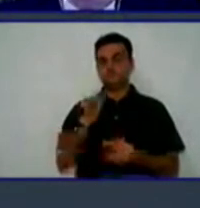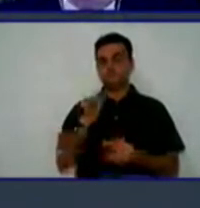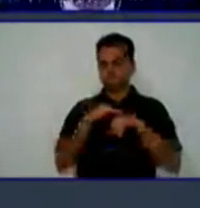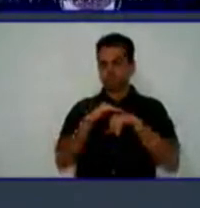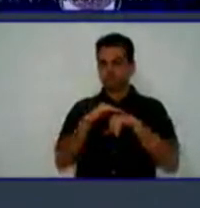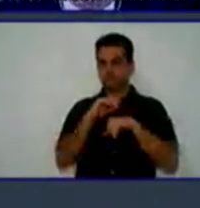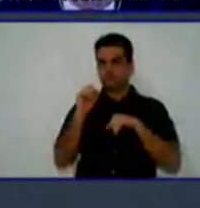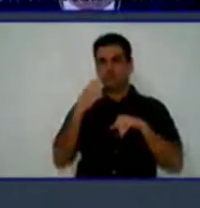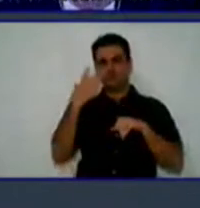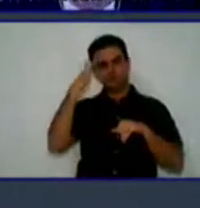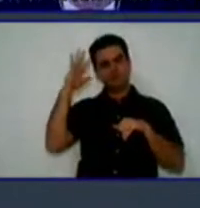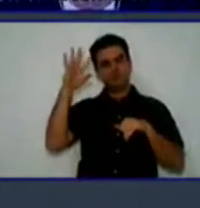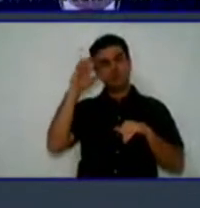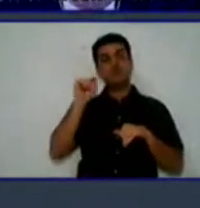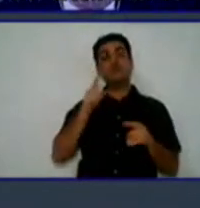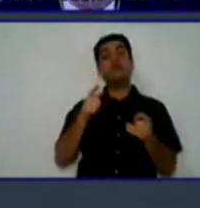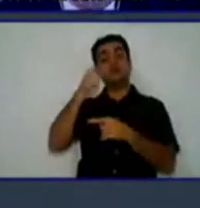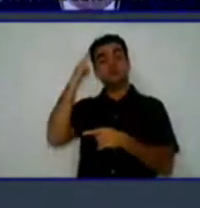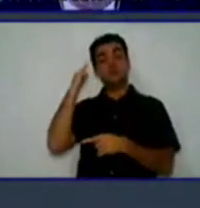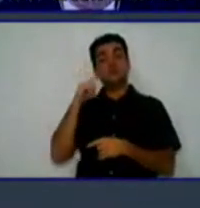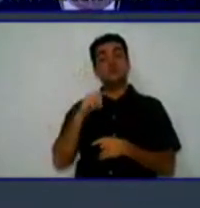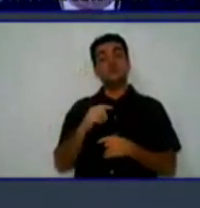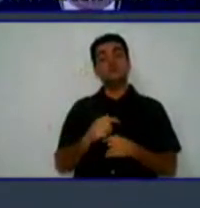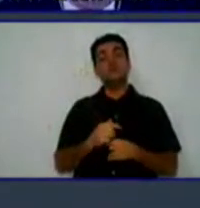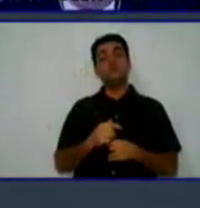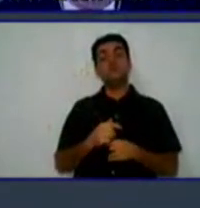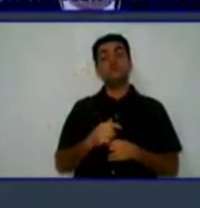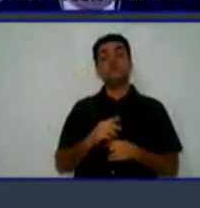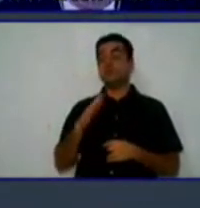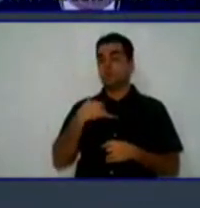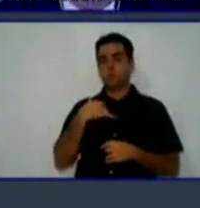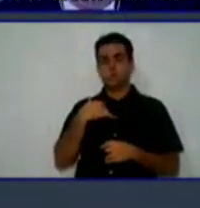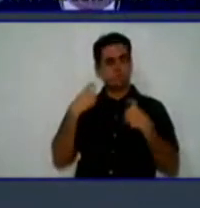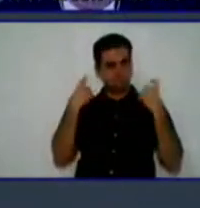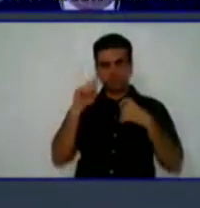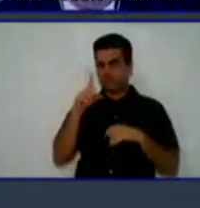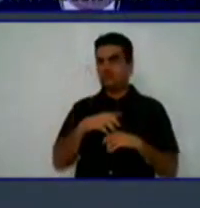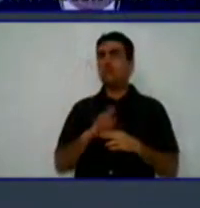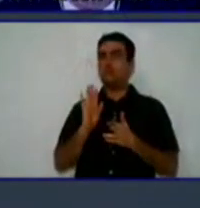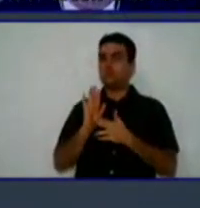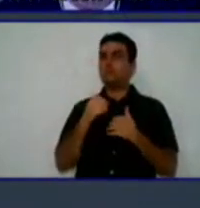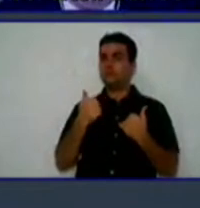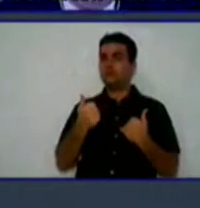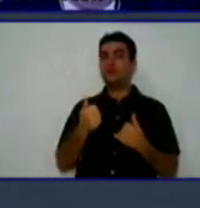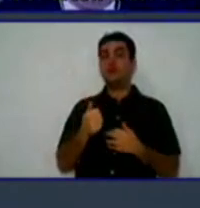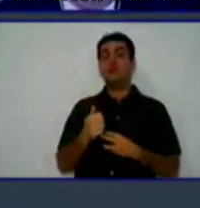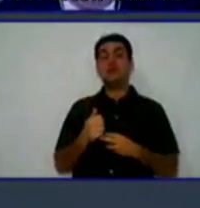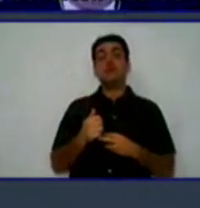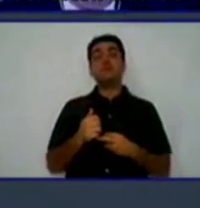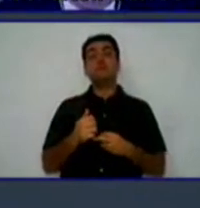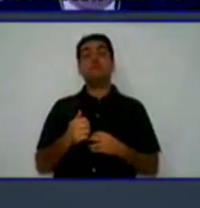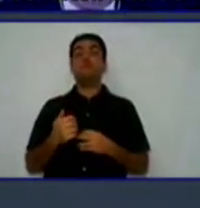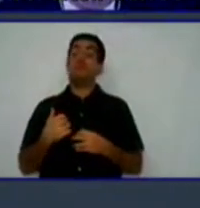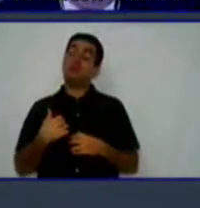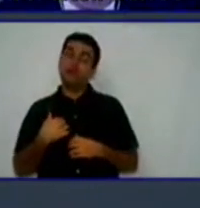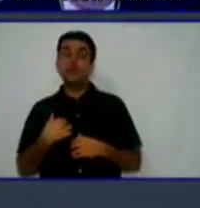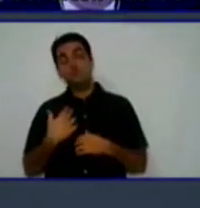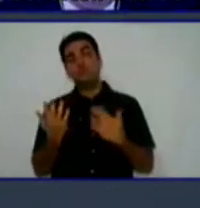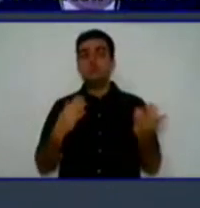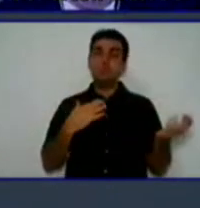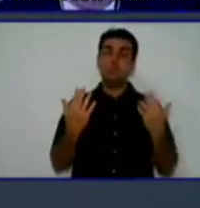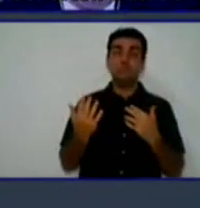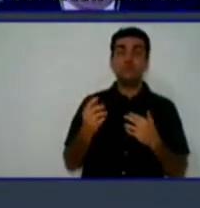parece extremamente interessante com o ministro Alexandre. Não me ofende nem um pouco a proposta de Vossa Excelência, ministro Alexandre. Até sou simpática a ela. Eu